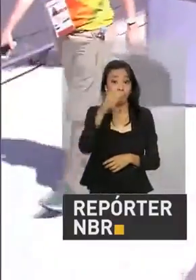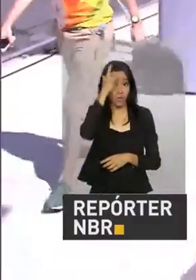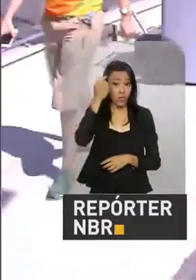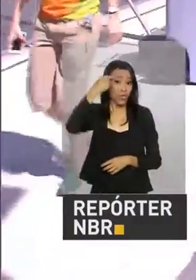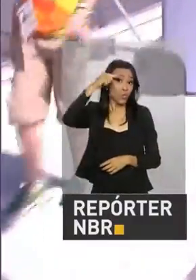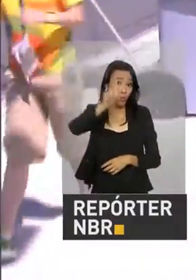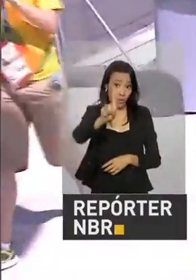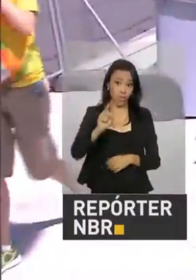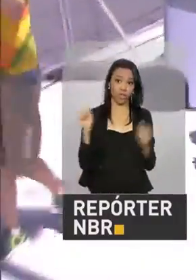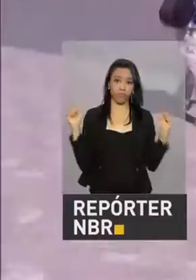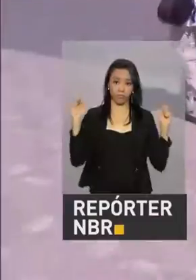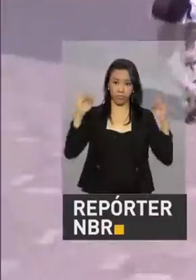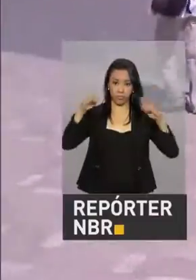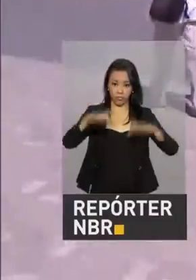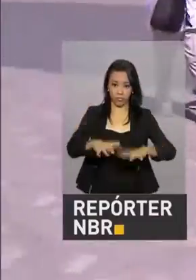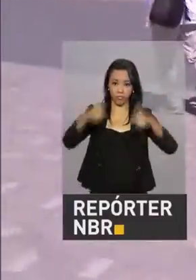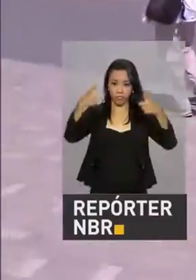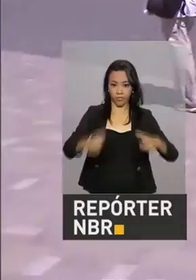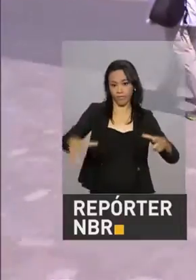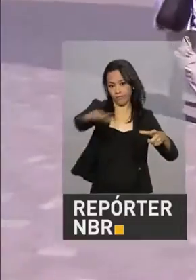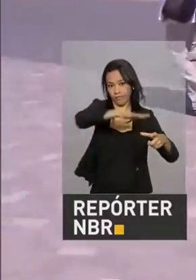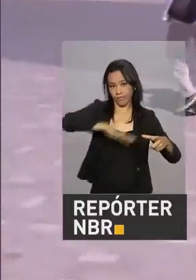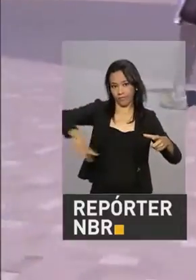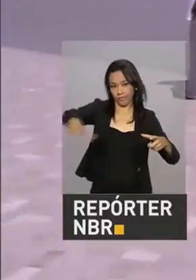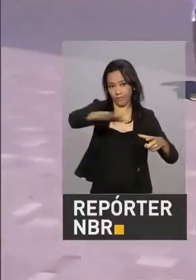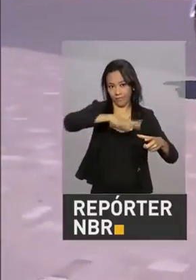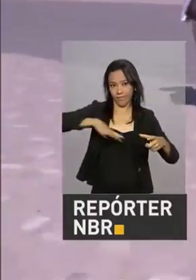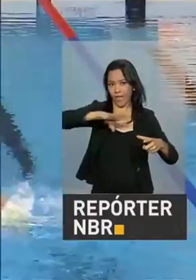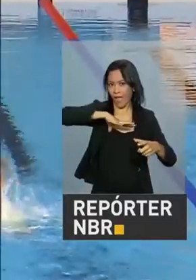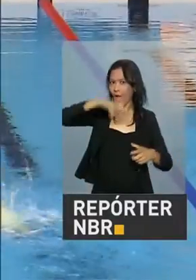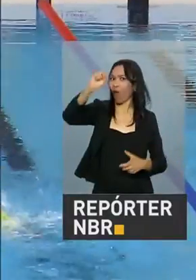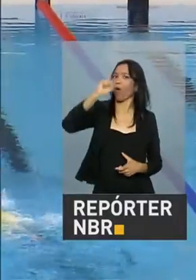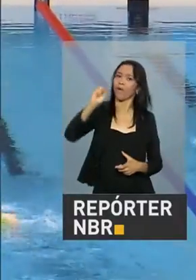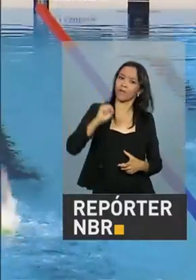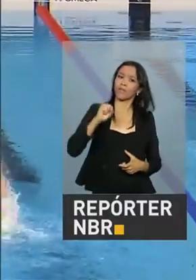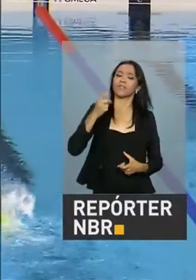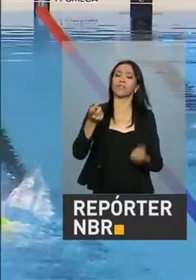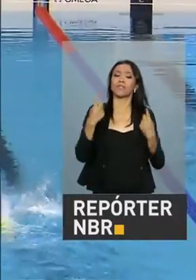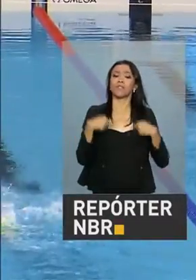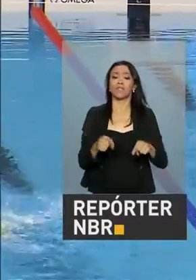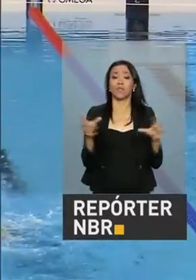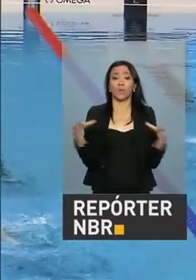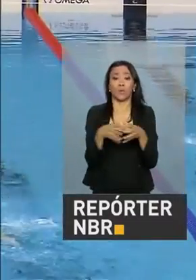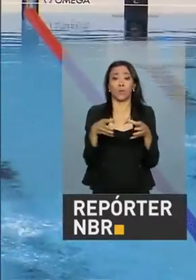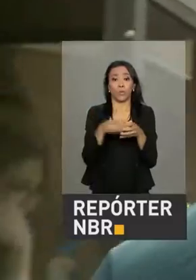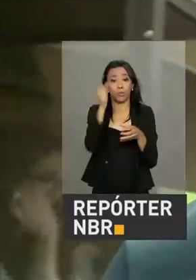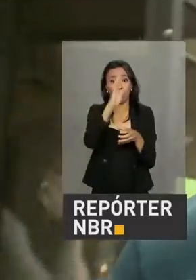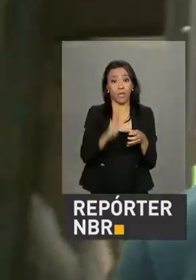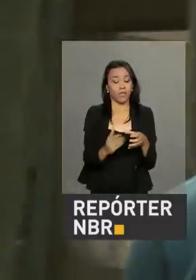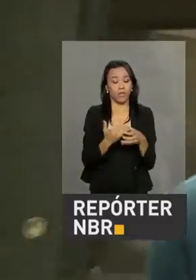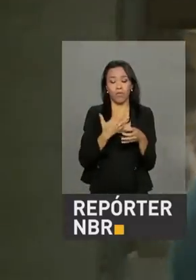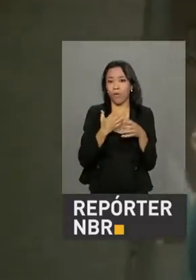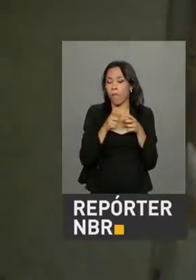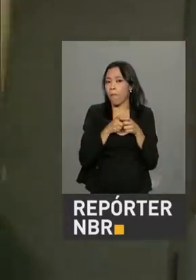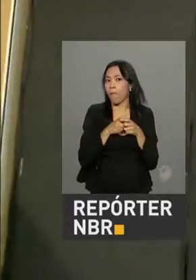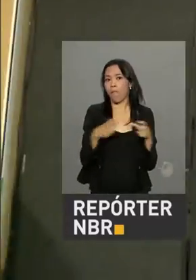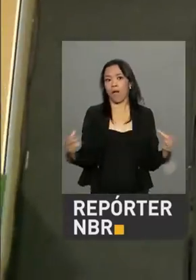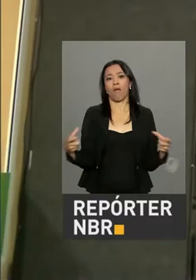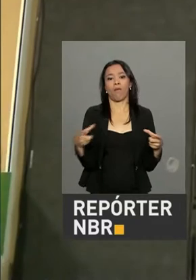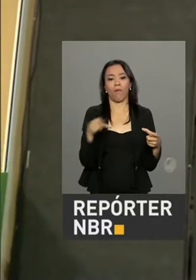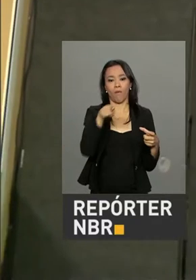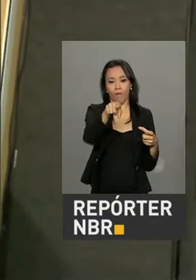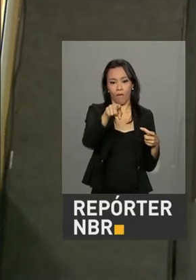olímpico da barra da tijuca mais que o recorde das olimpíadas a delegação brasileira foi a maior da história e também